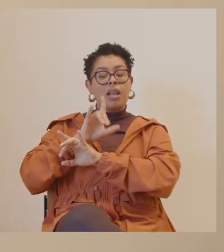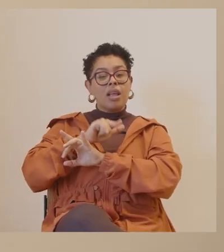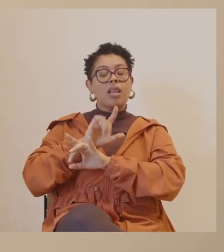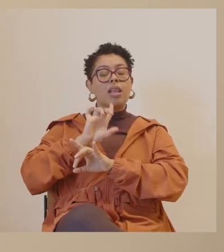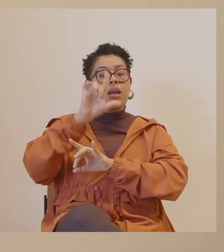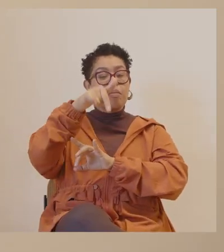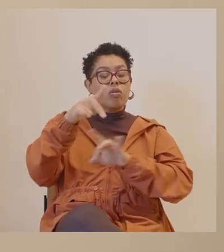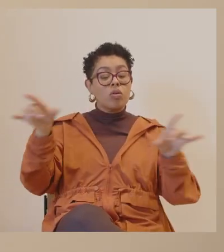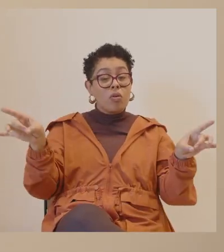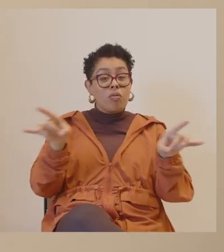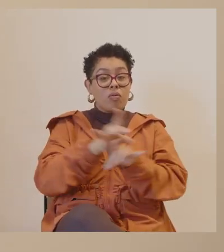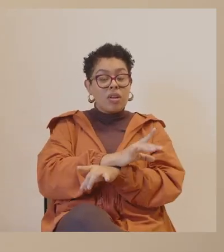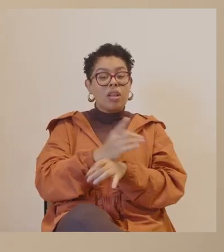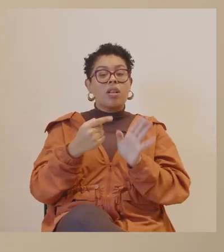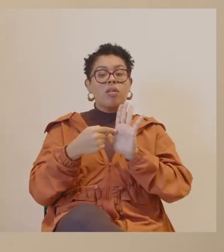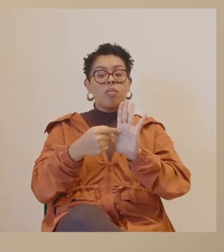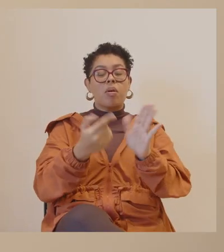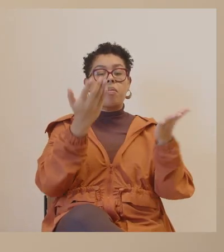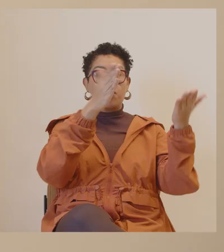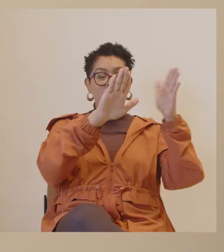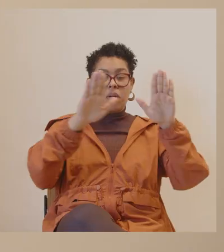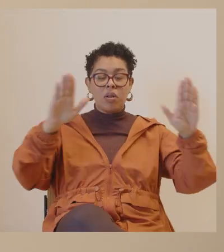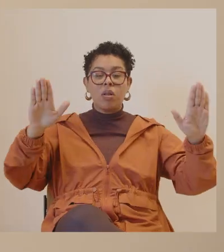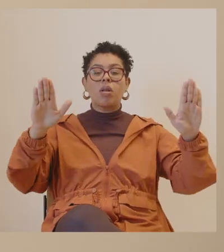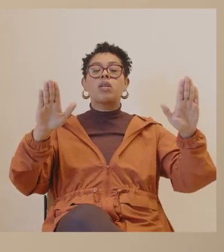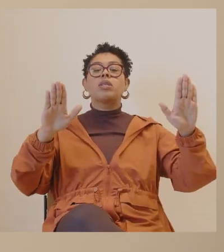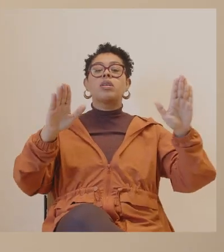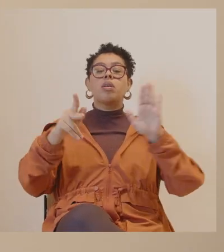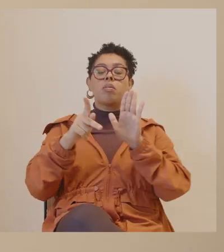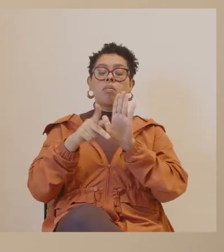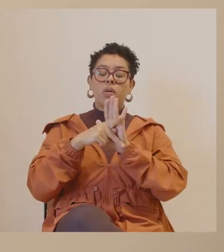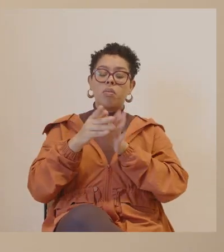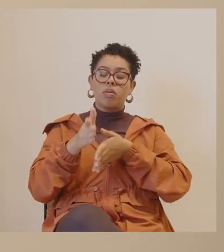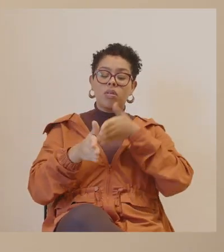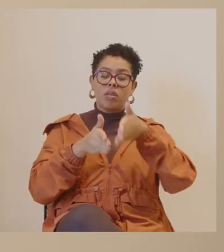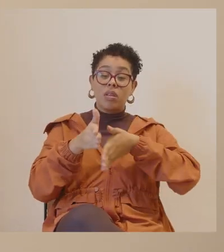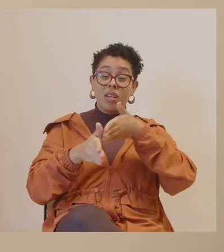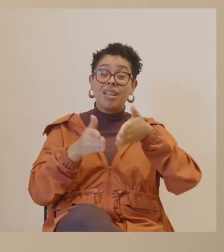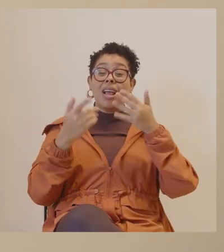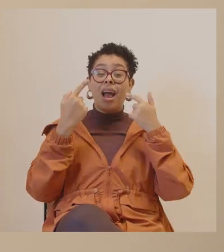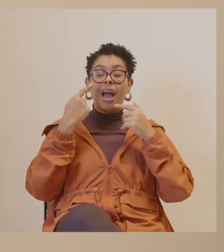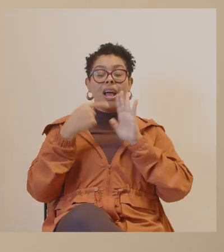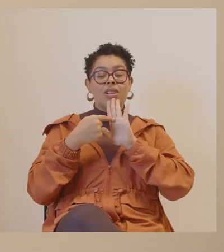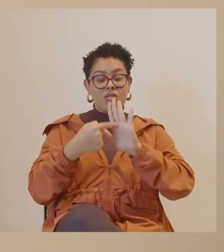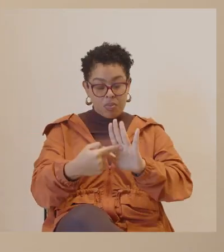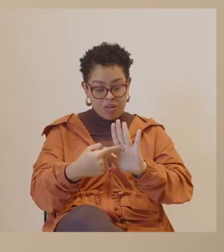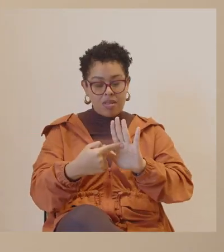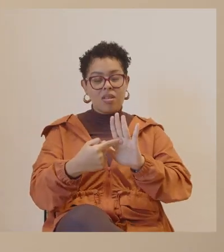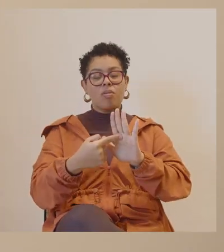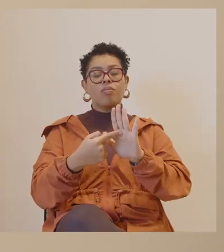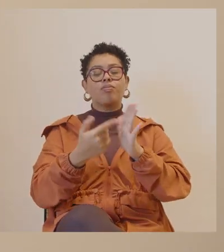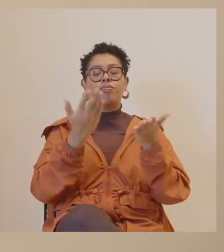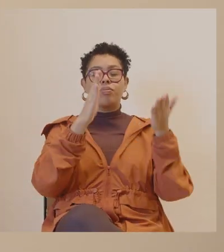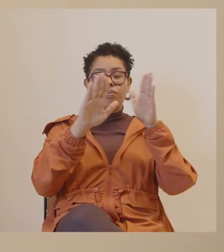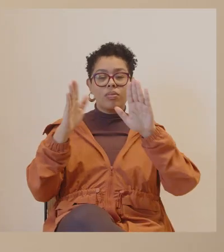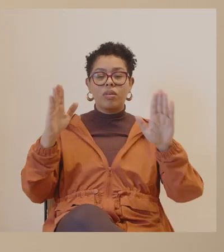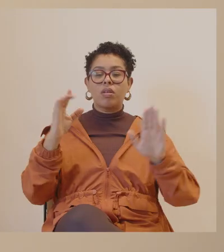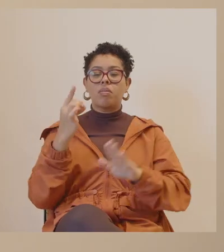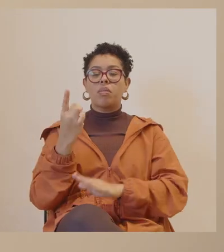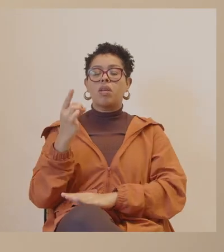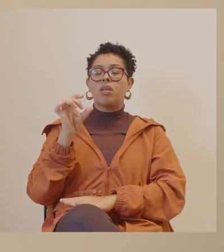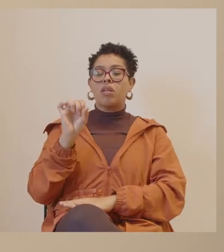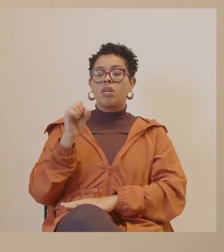faz com essas vistas da Estação Saint-Lazare na exposição impressionista de 1877. E, a partir